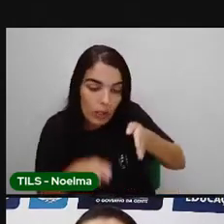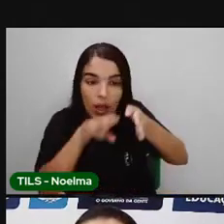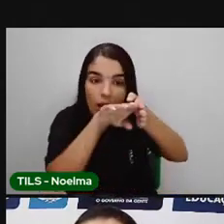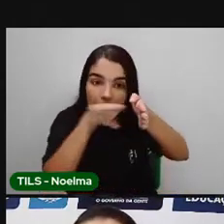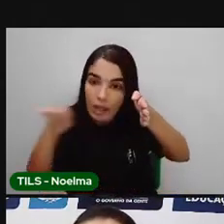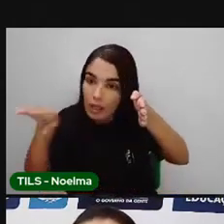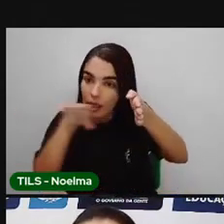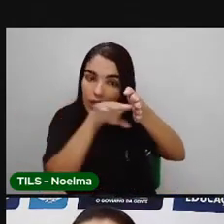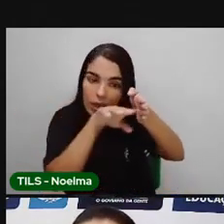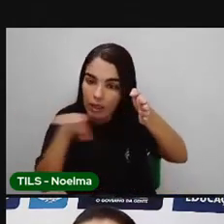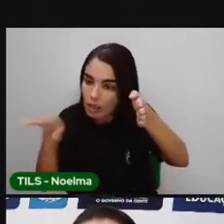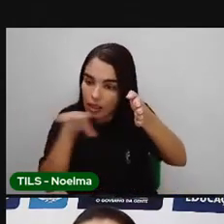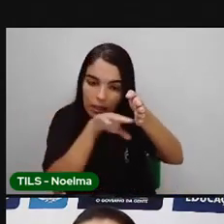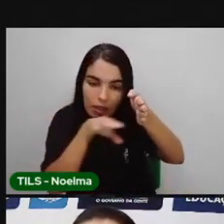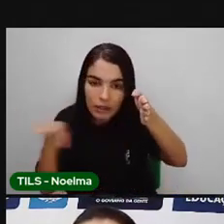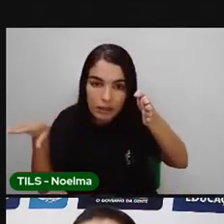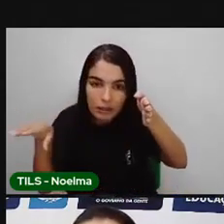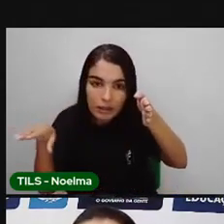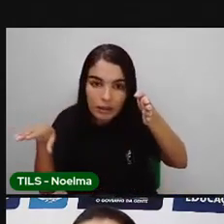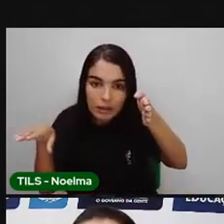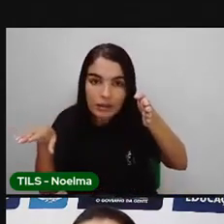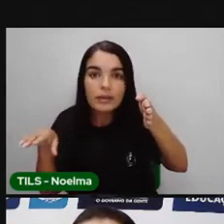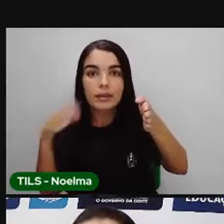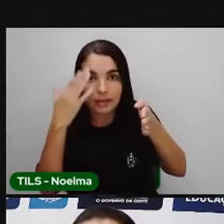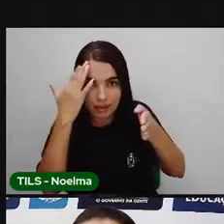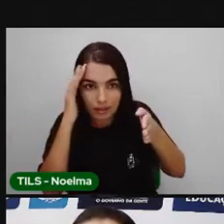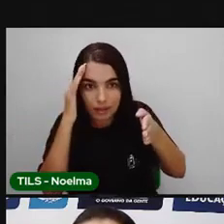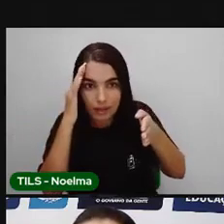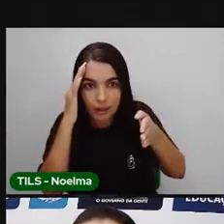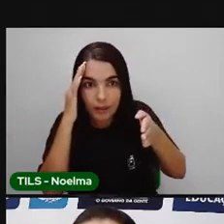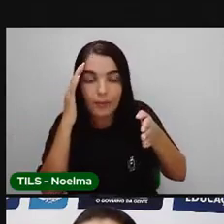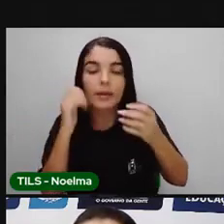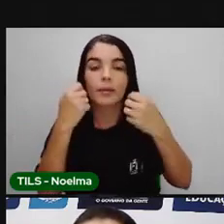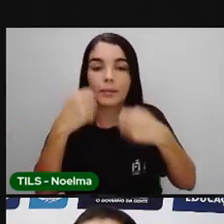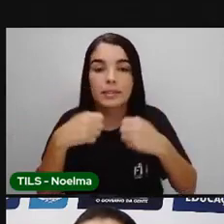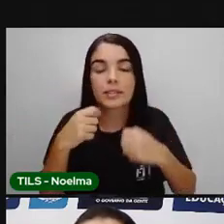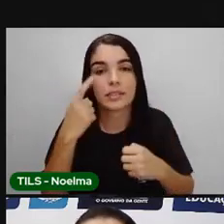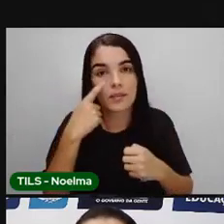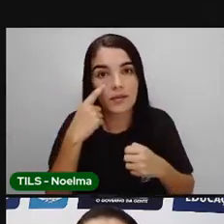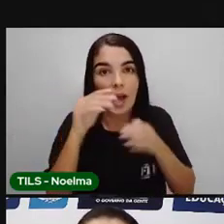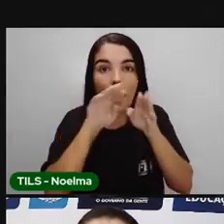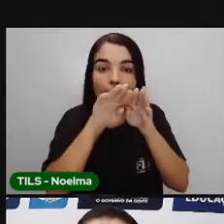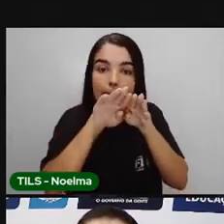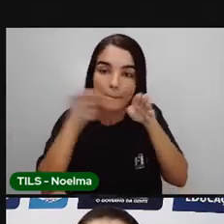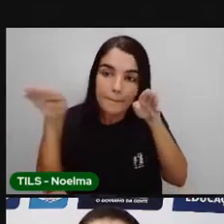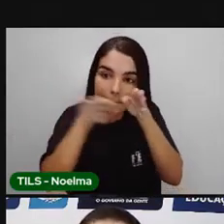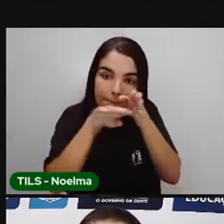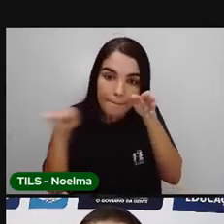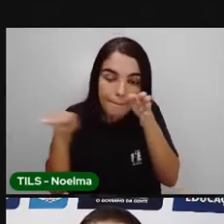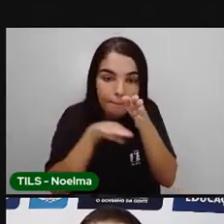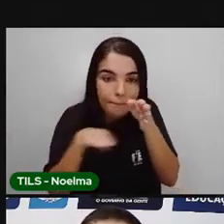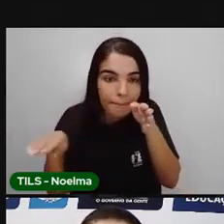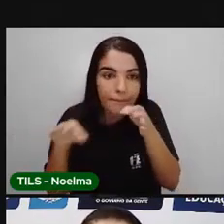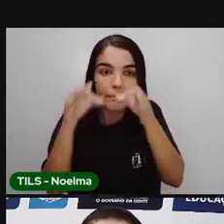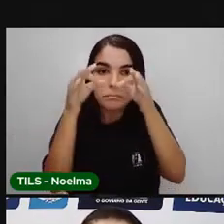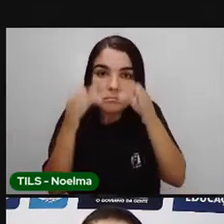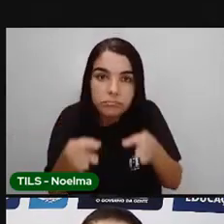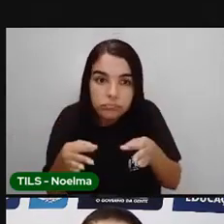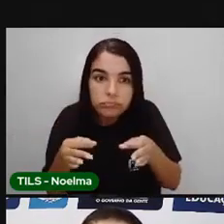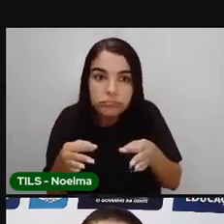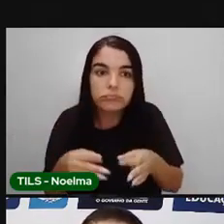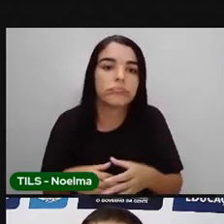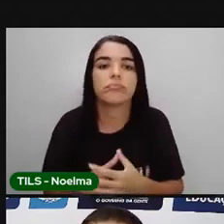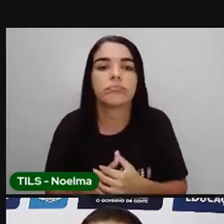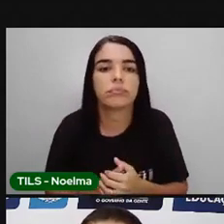o gráfico de barras, ele fica na horizontal, nessa posição. Então, vocês vão colocar aqui